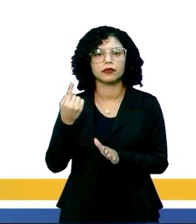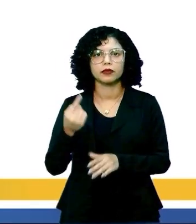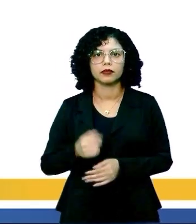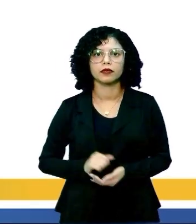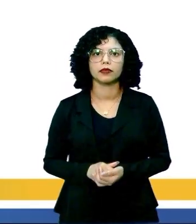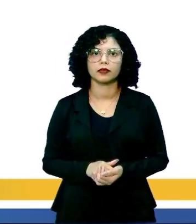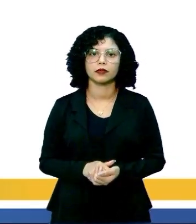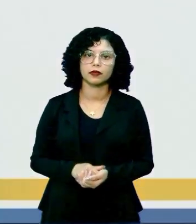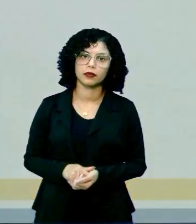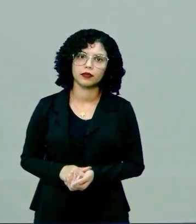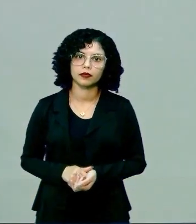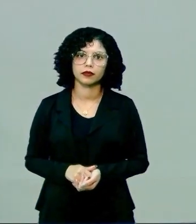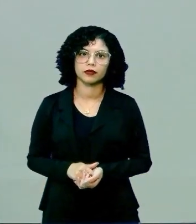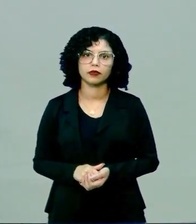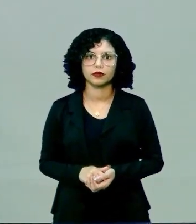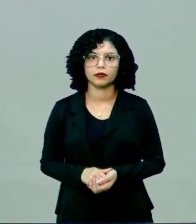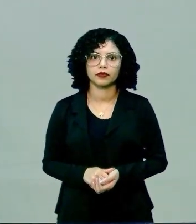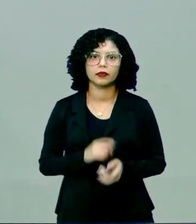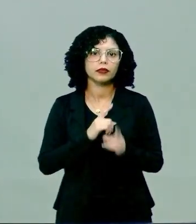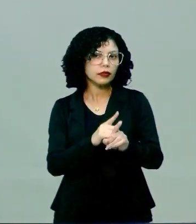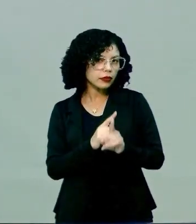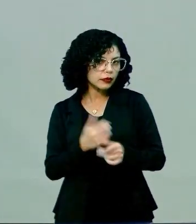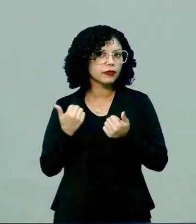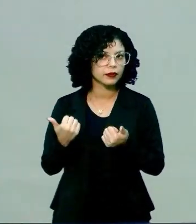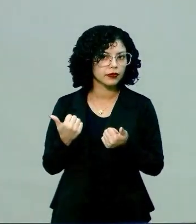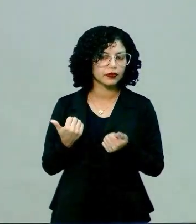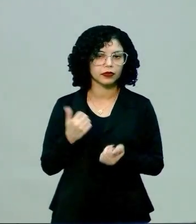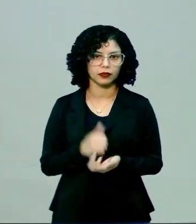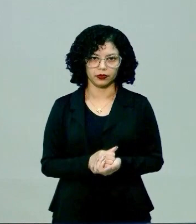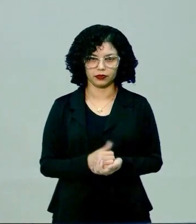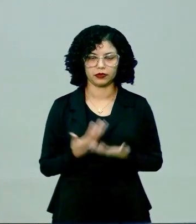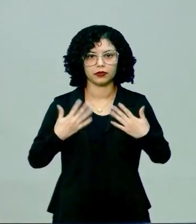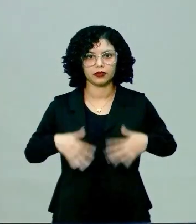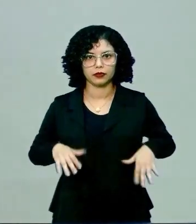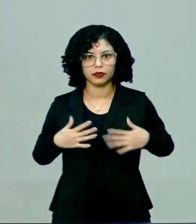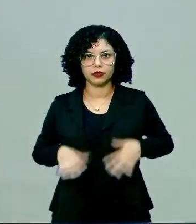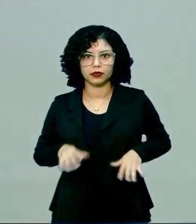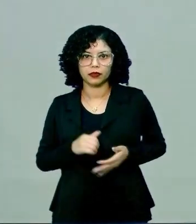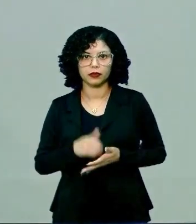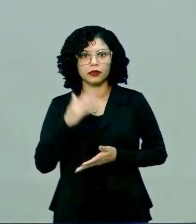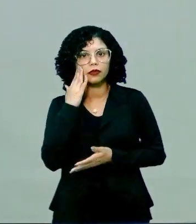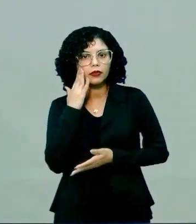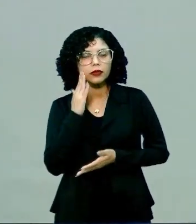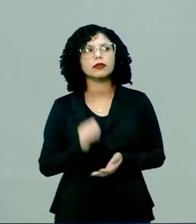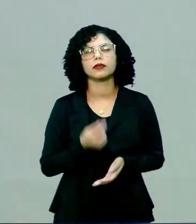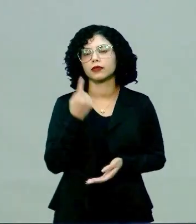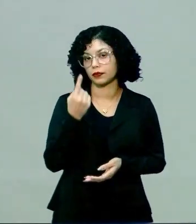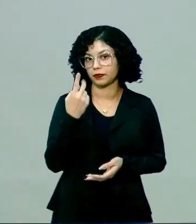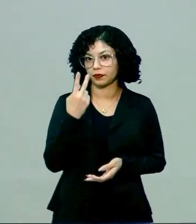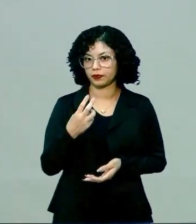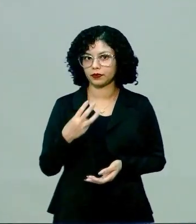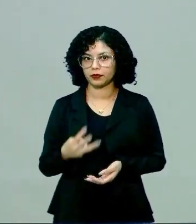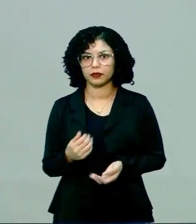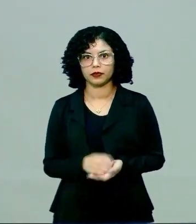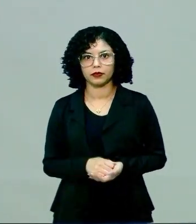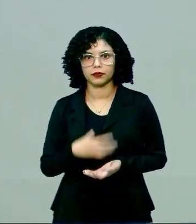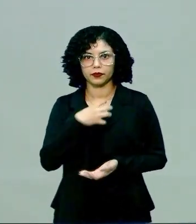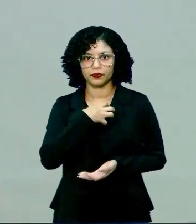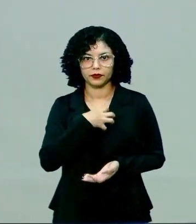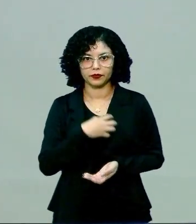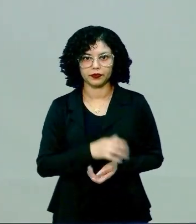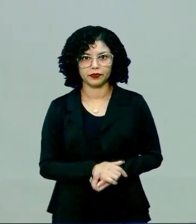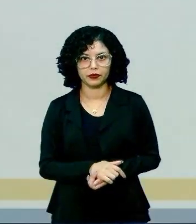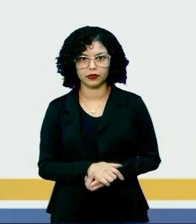Brasil. Tá acompanhando? Então, se acalma aí que a gente vai entender de um por um esses